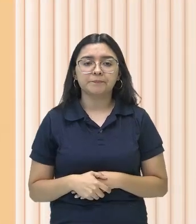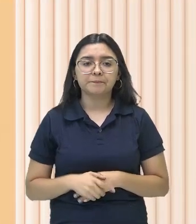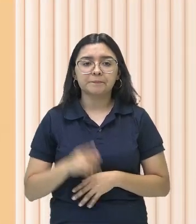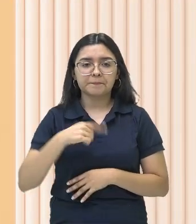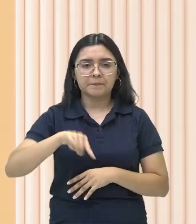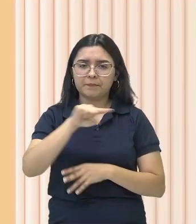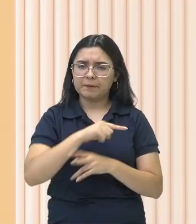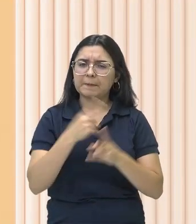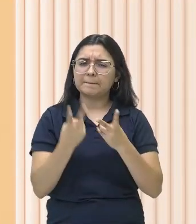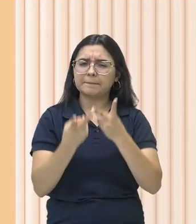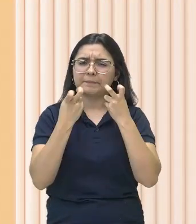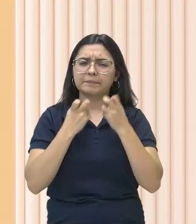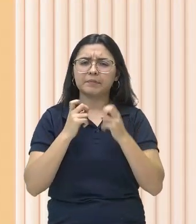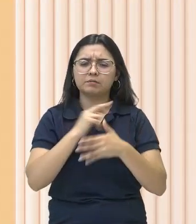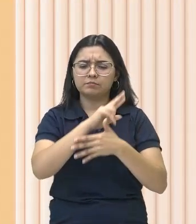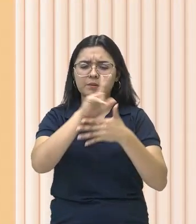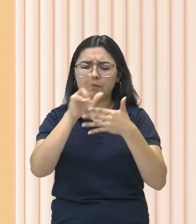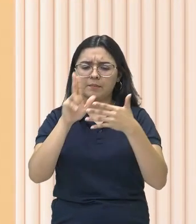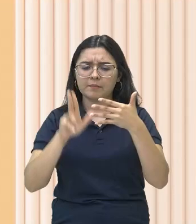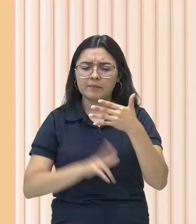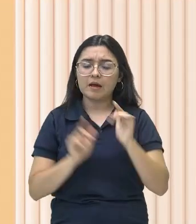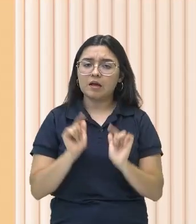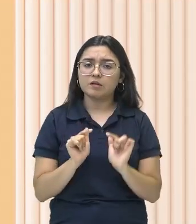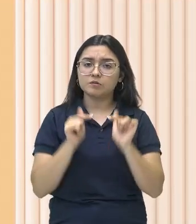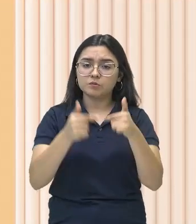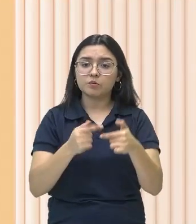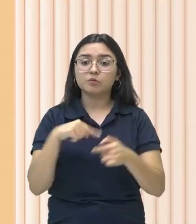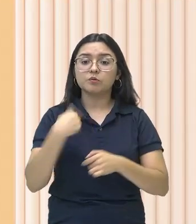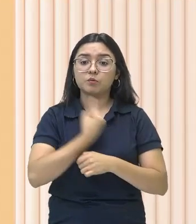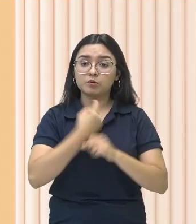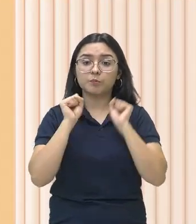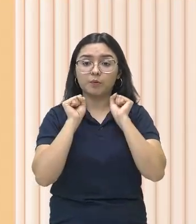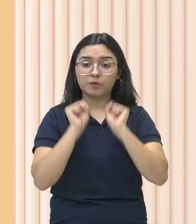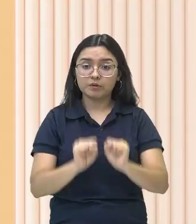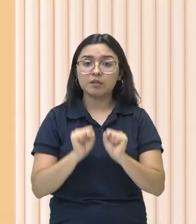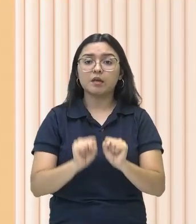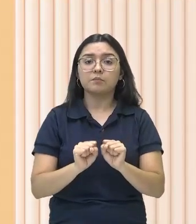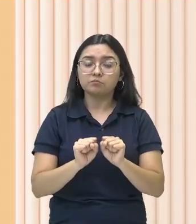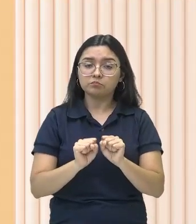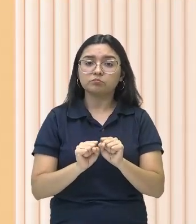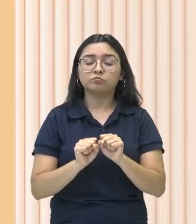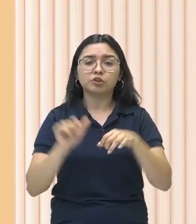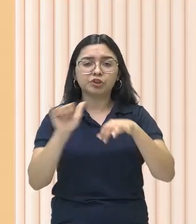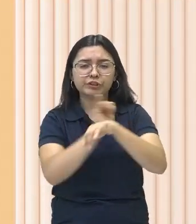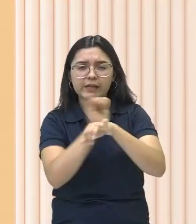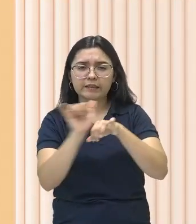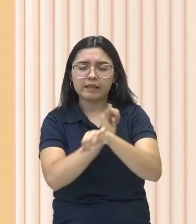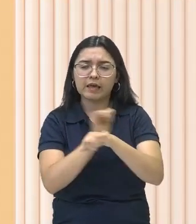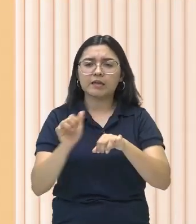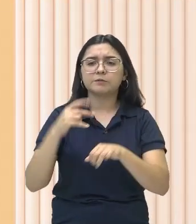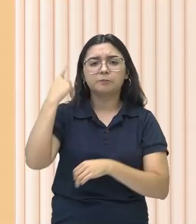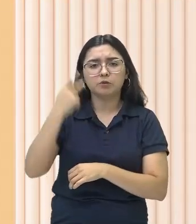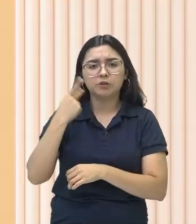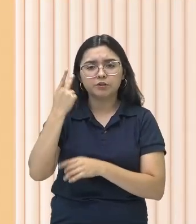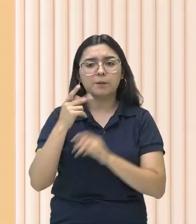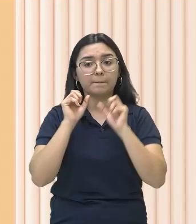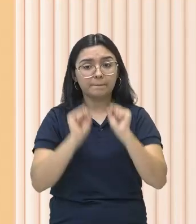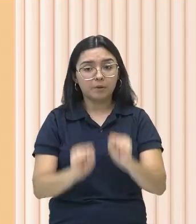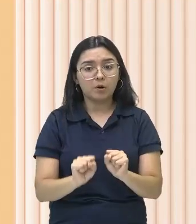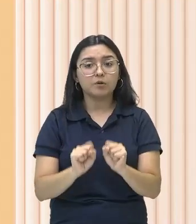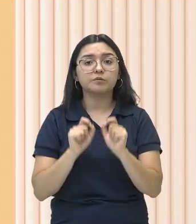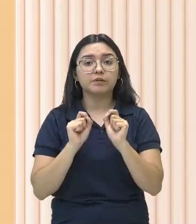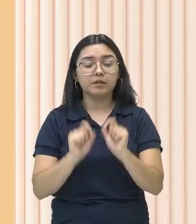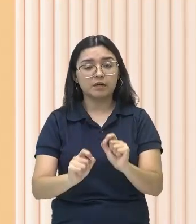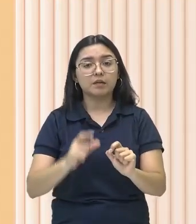estão percebendo quantas ações nós podemos fazer, buscar, né? Quantas políticas podem estar cada